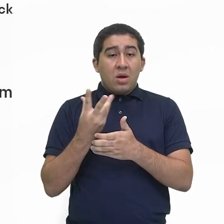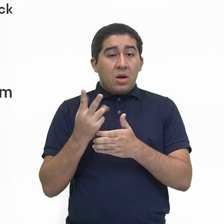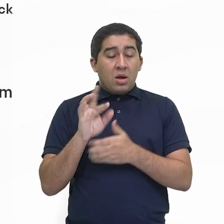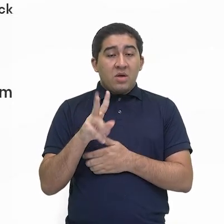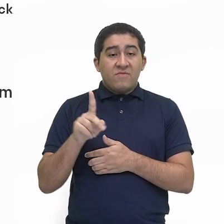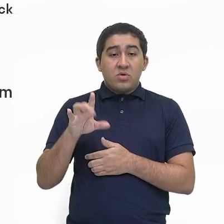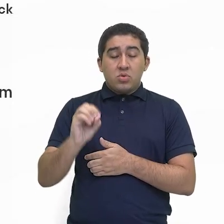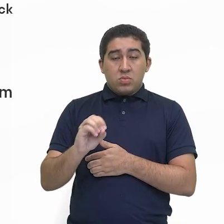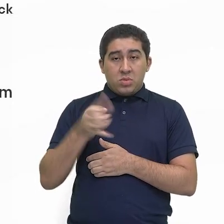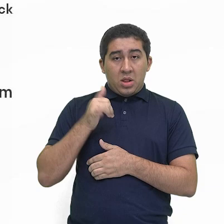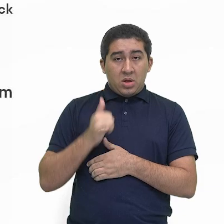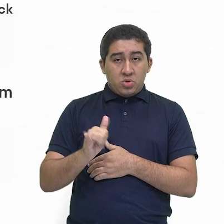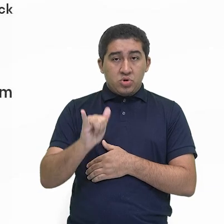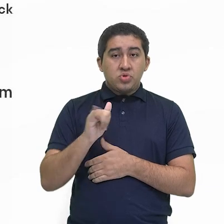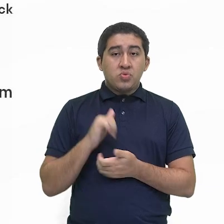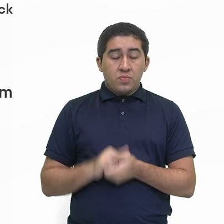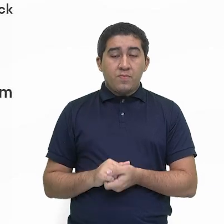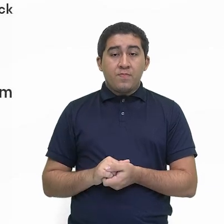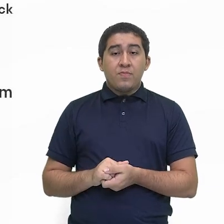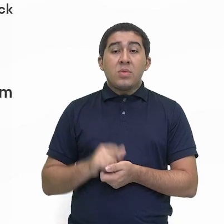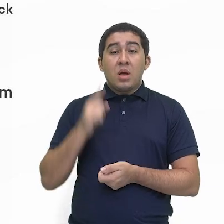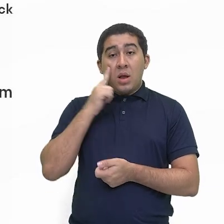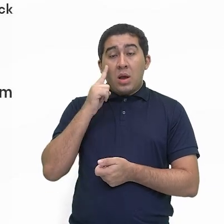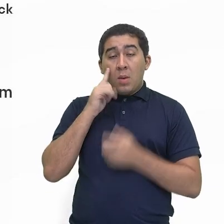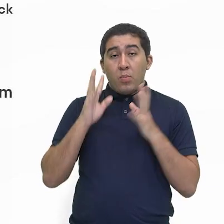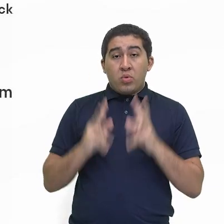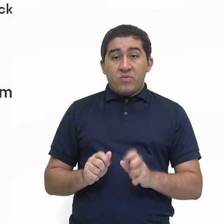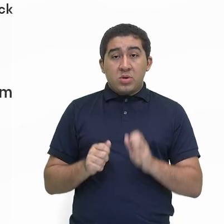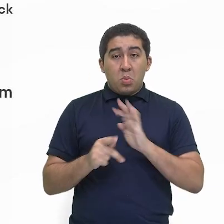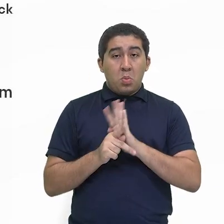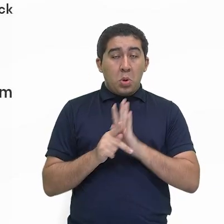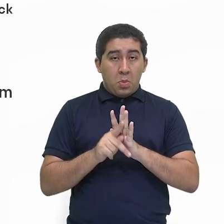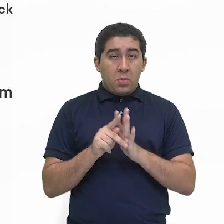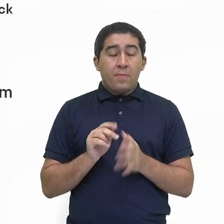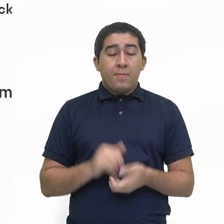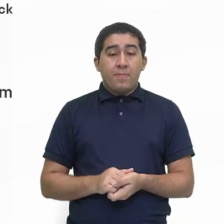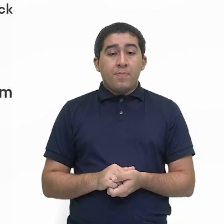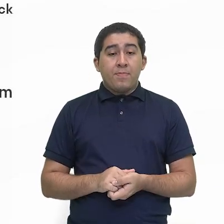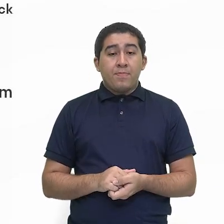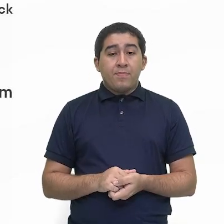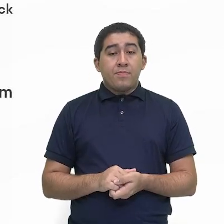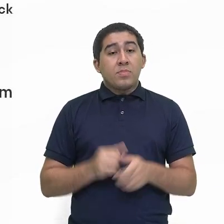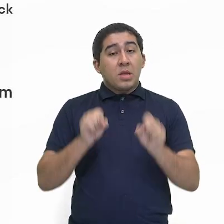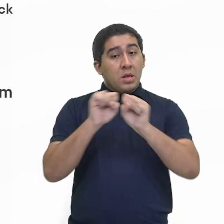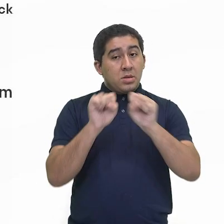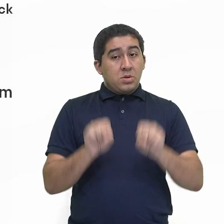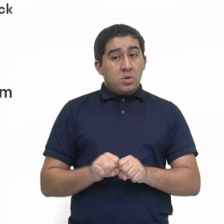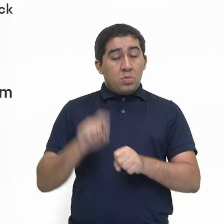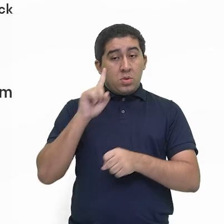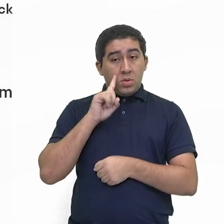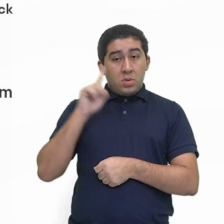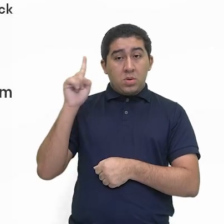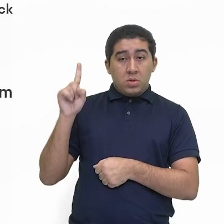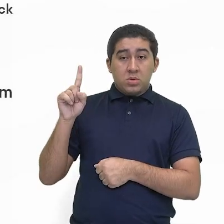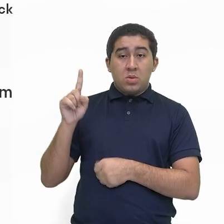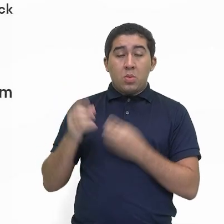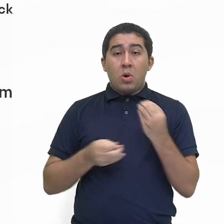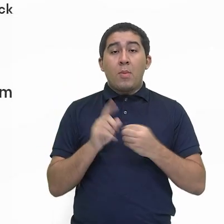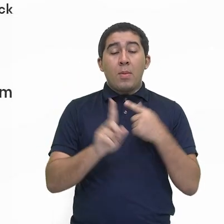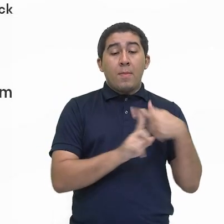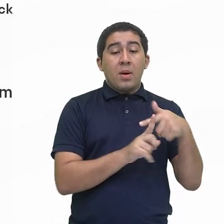eletrolítico. Essa daí é a purificação do cobre. Nesse sistema que você está vendo, os polos são definidos